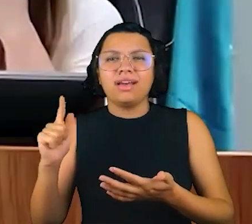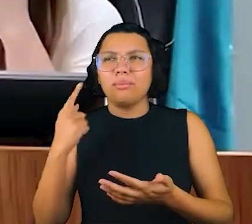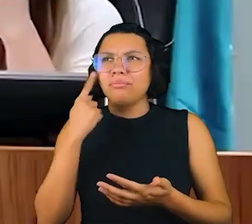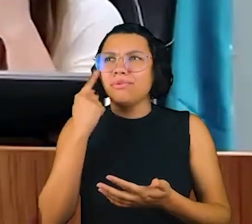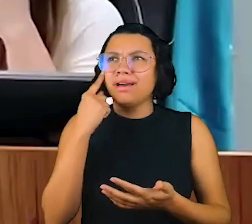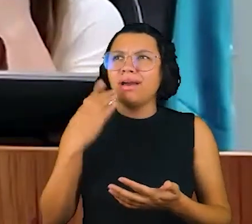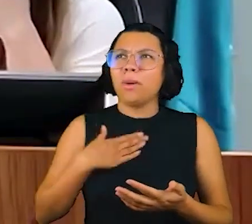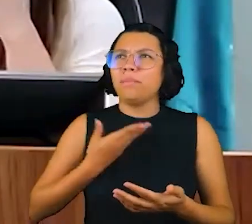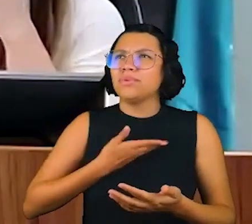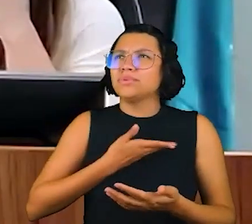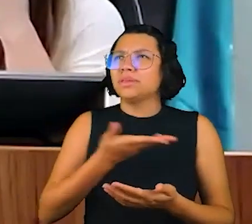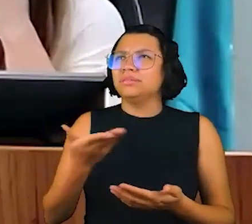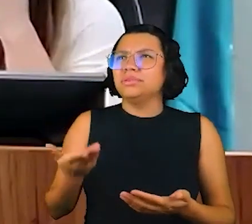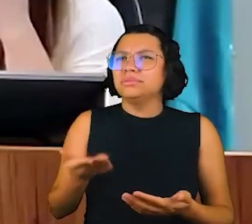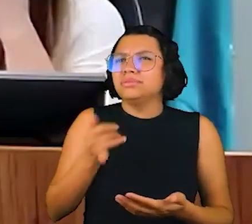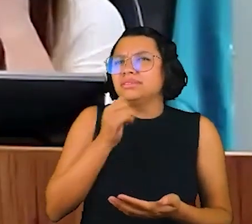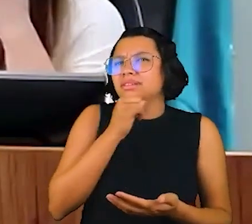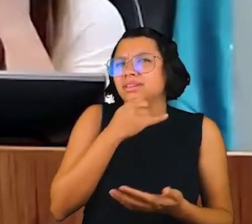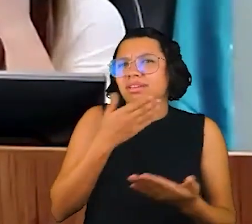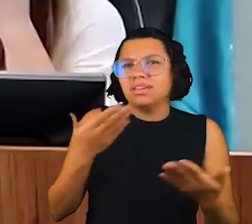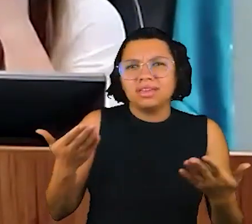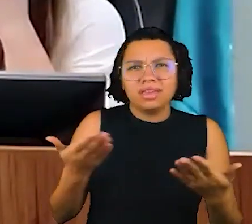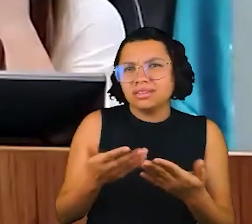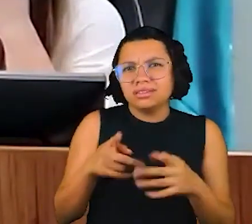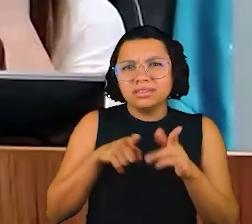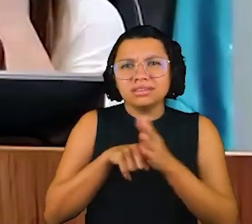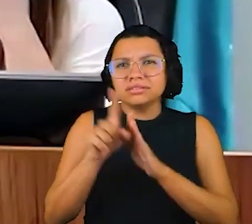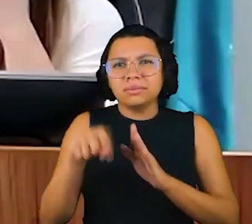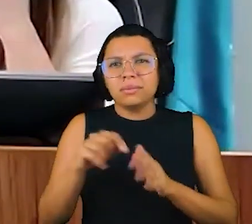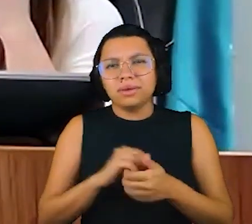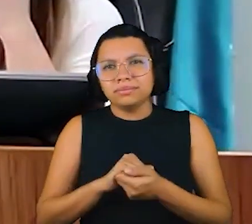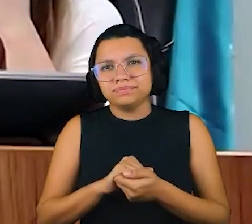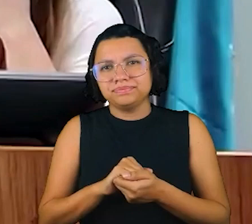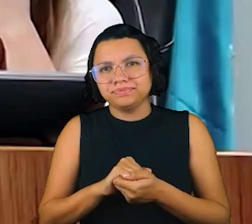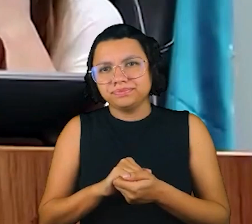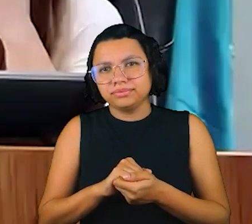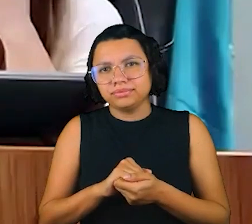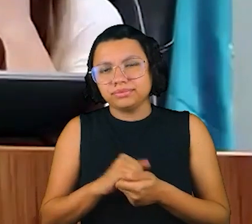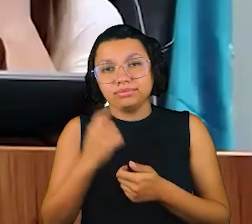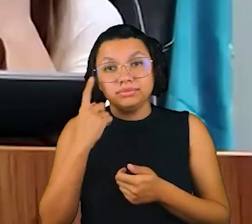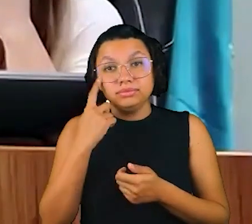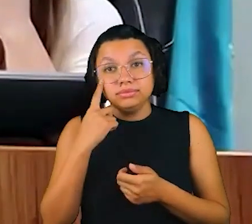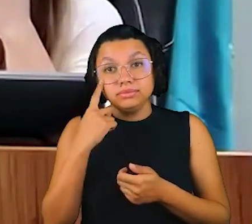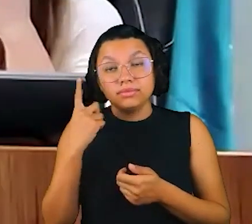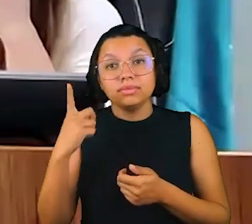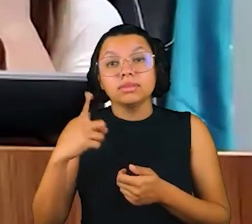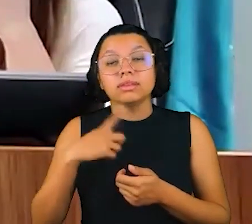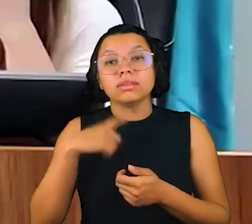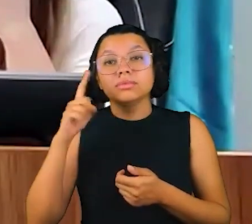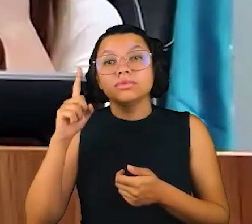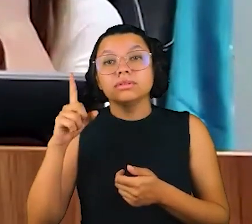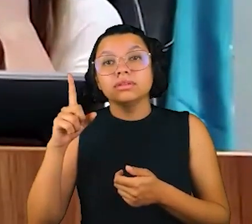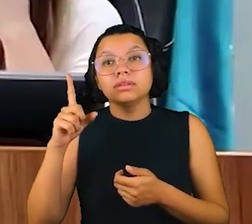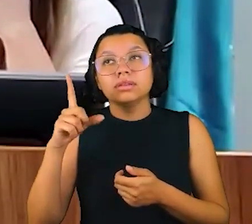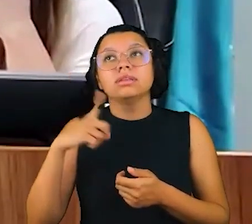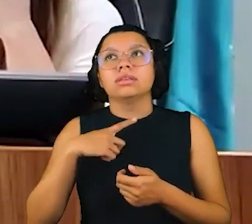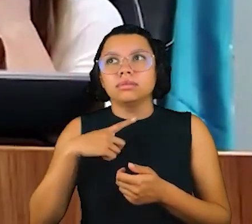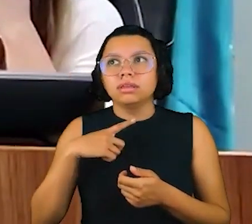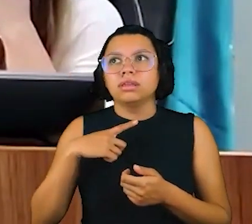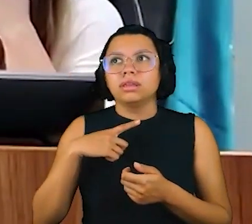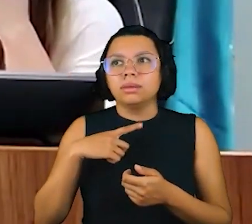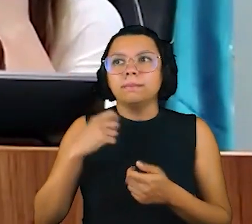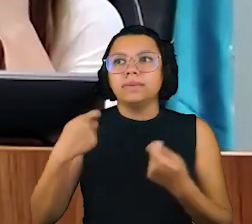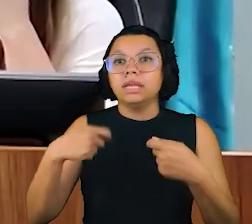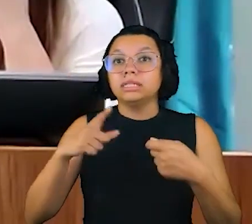Especializada em execução fiscal. Vejam, meus caros, que dramática essa questão é. Nós teríamos que